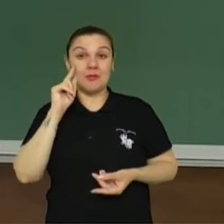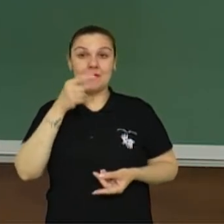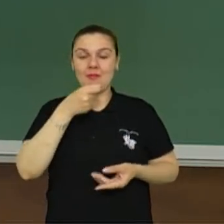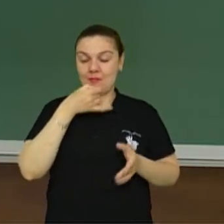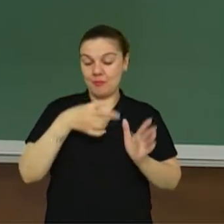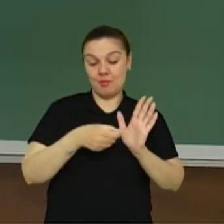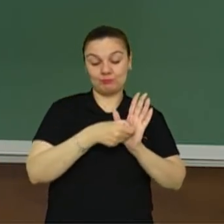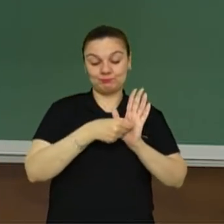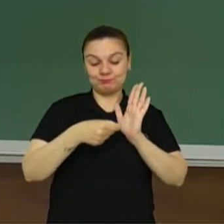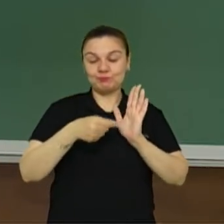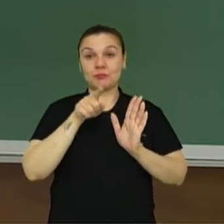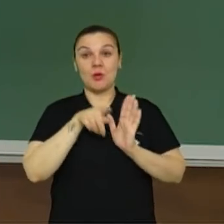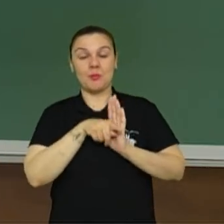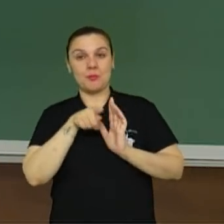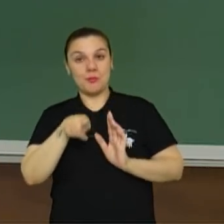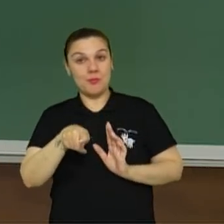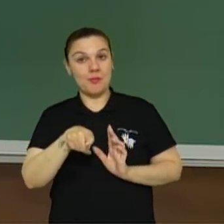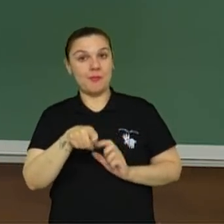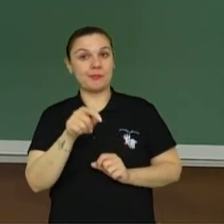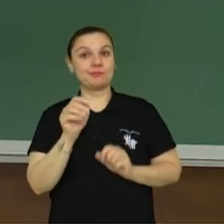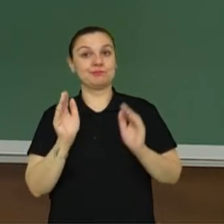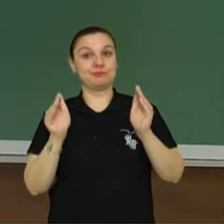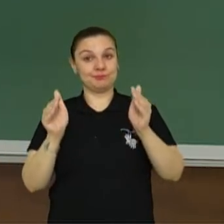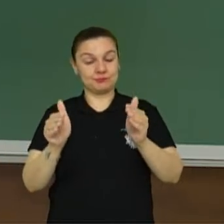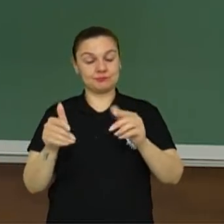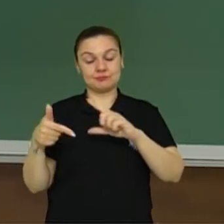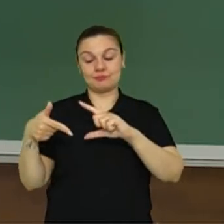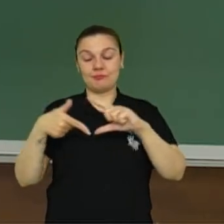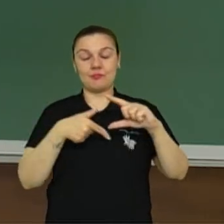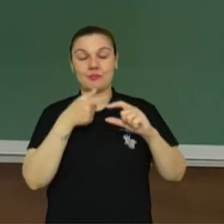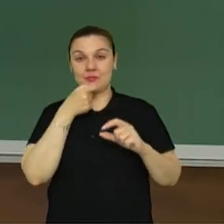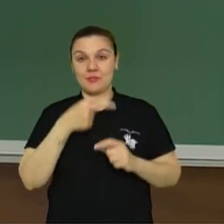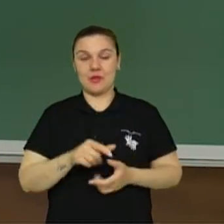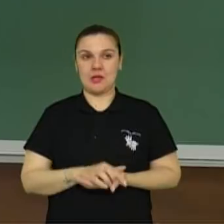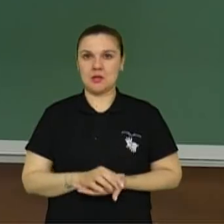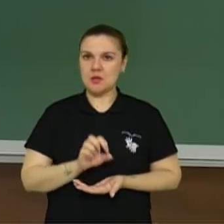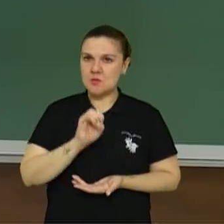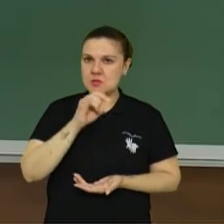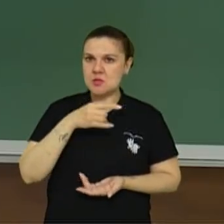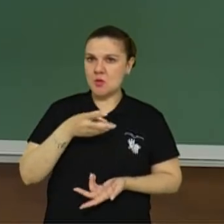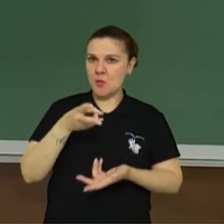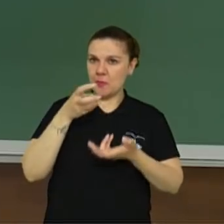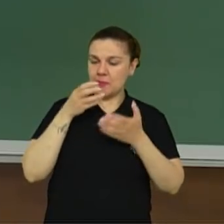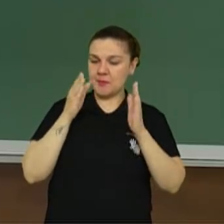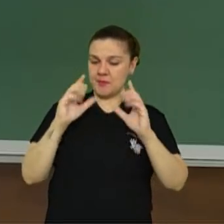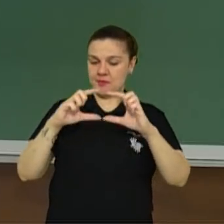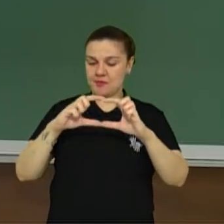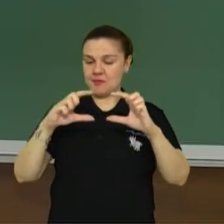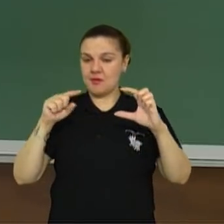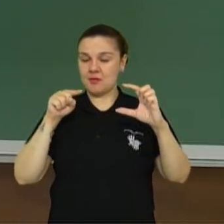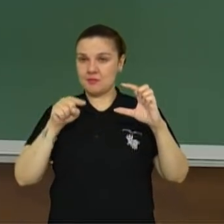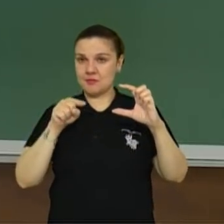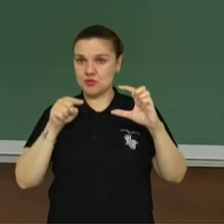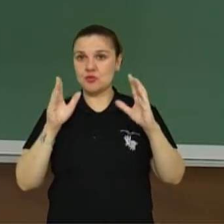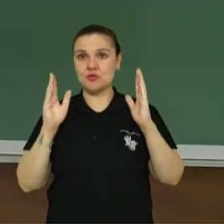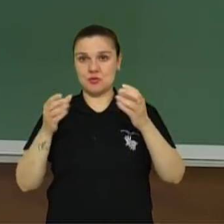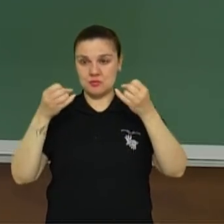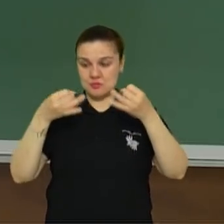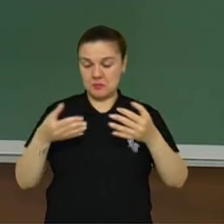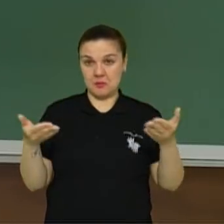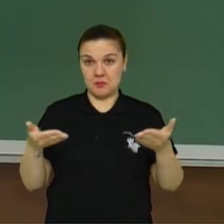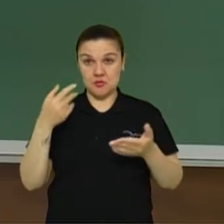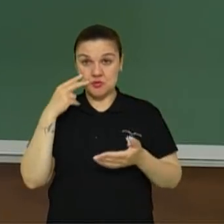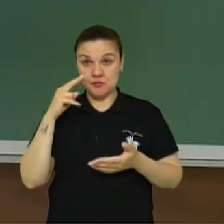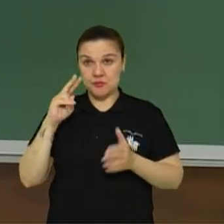crítica presente neste gênero tirinha. Então, se eu observo naquela tirinha aqui que a gente acabou de